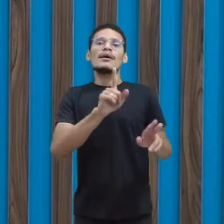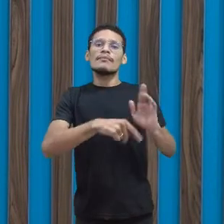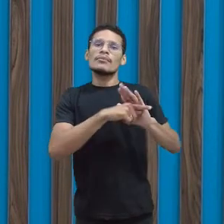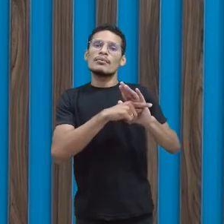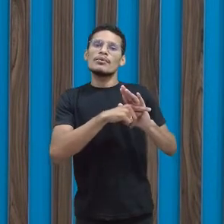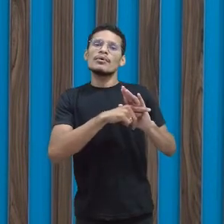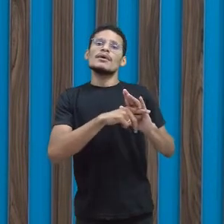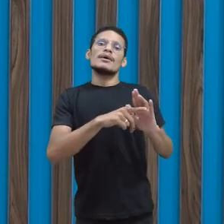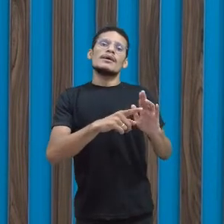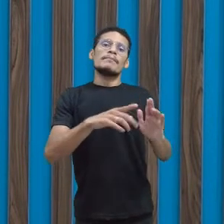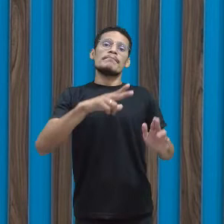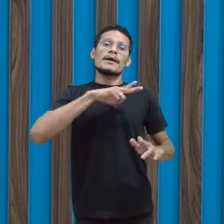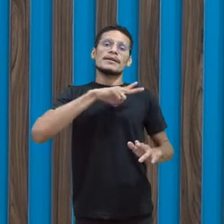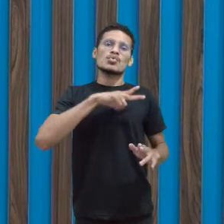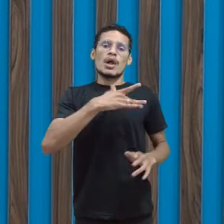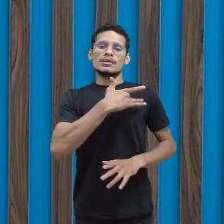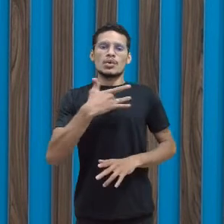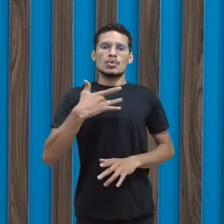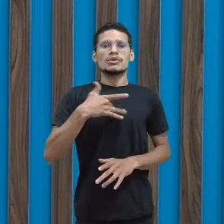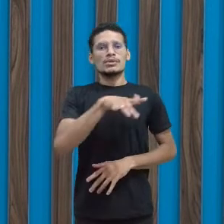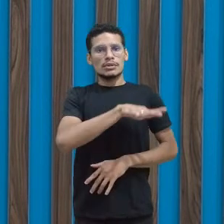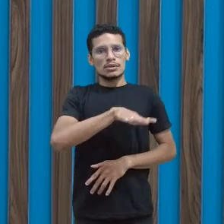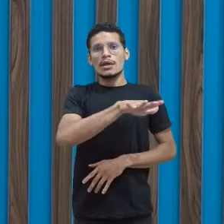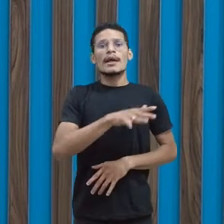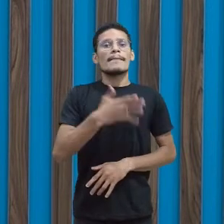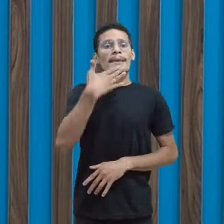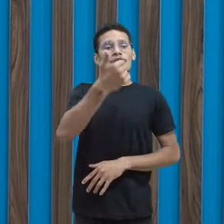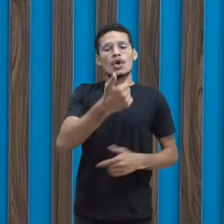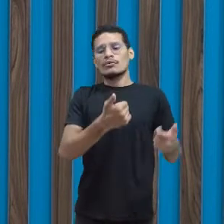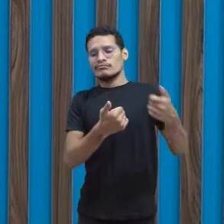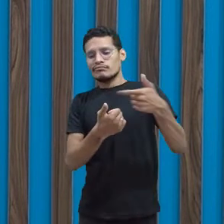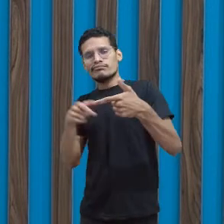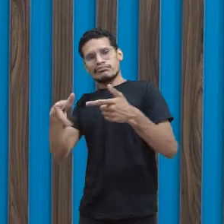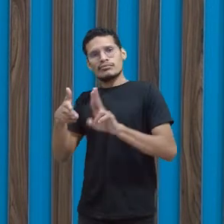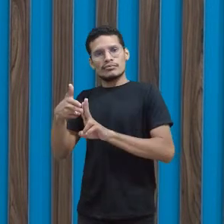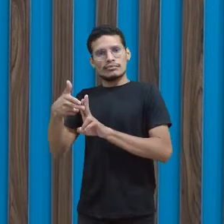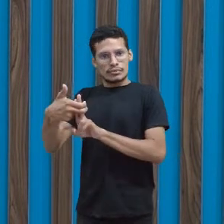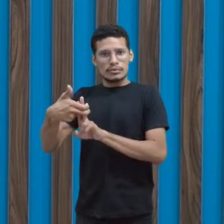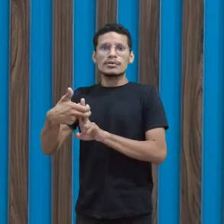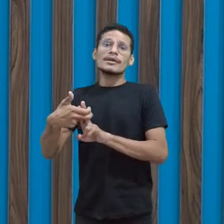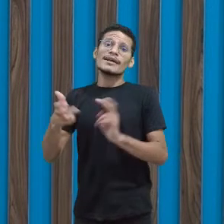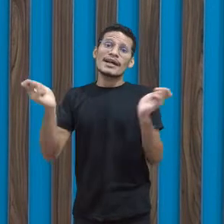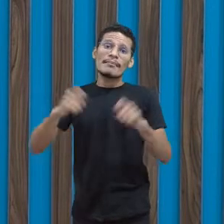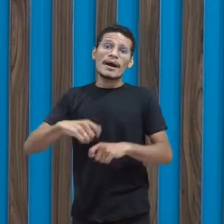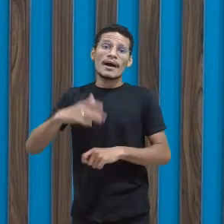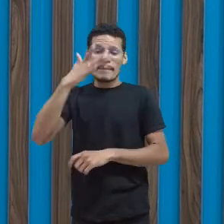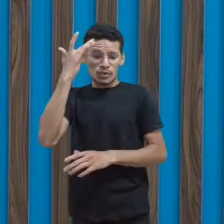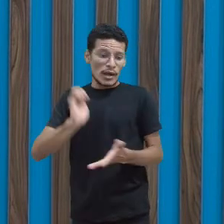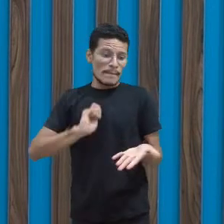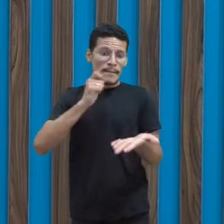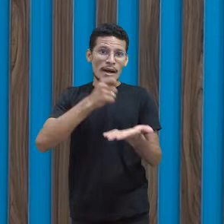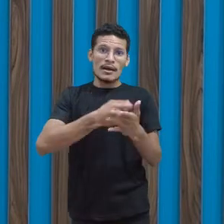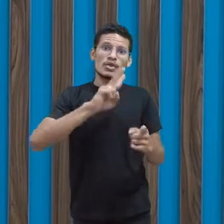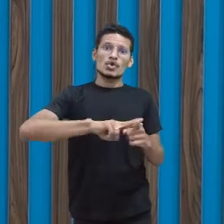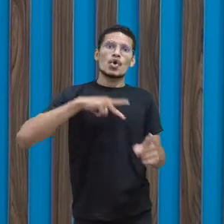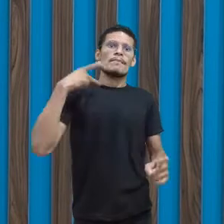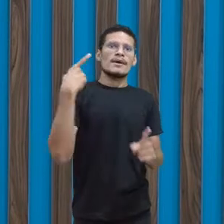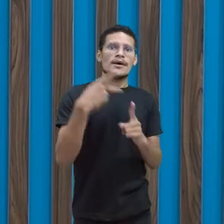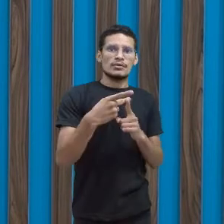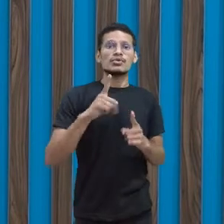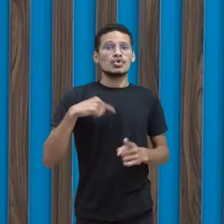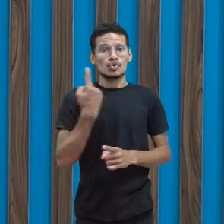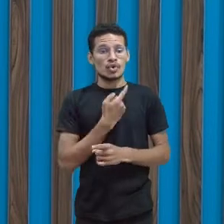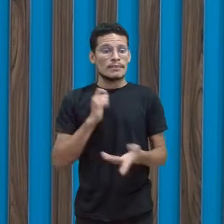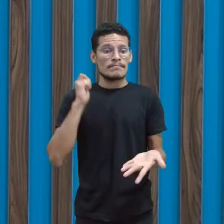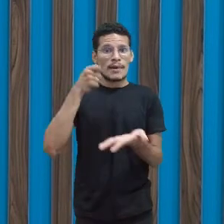privado, ele é melhor do que o plano de saúde público e leva as pessoas a pagarem dobrado, né? Porque a gente já está pagando imposto